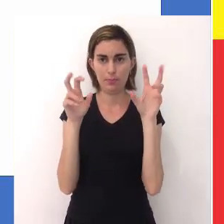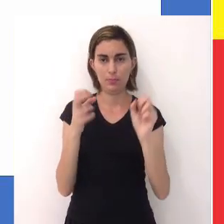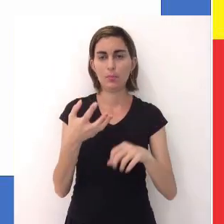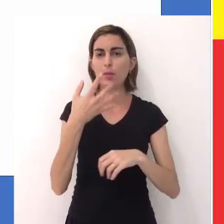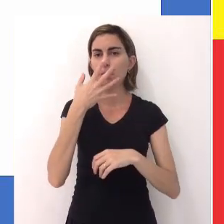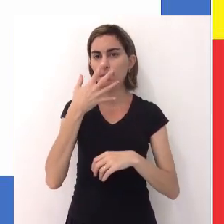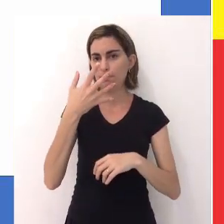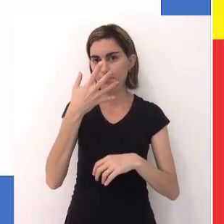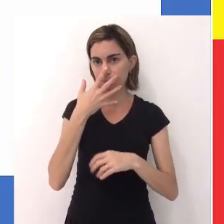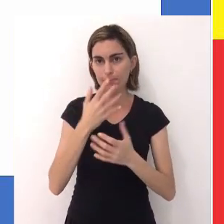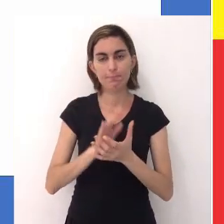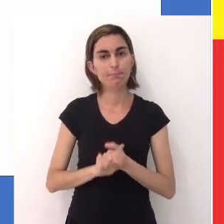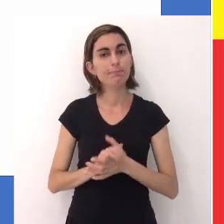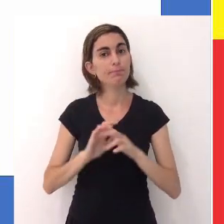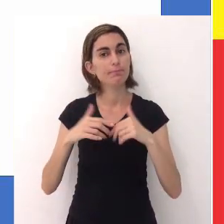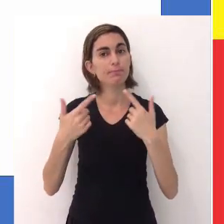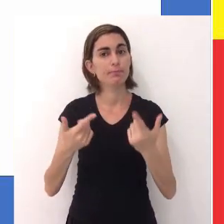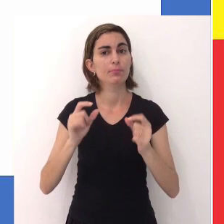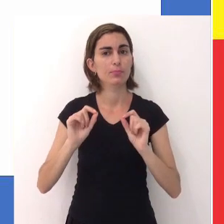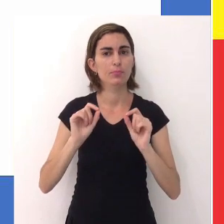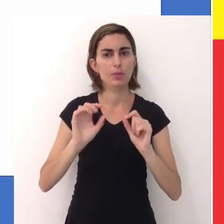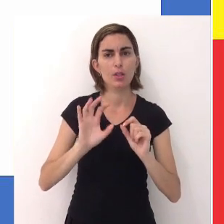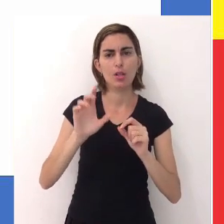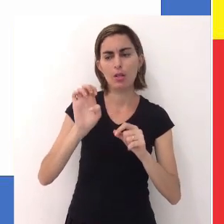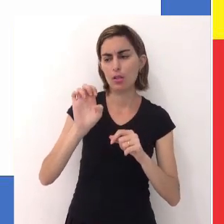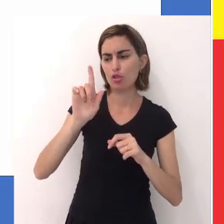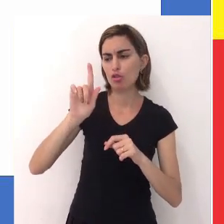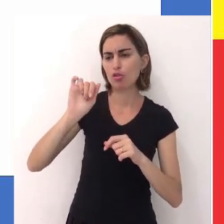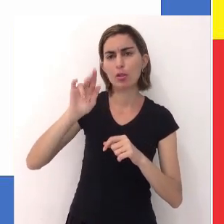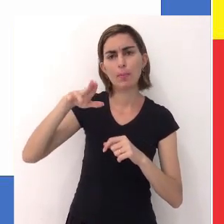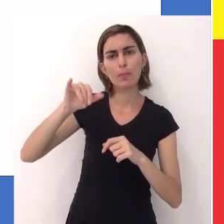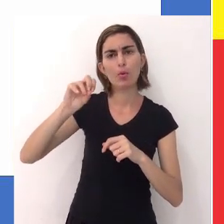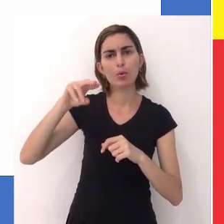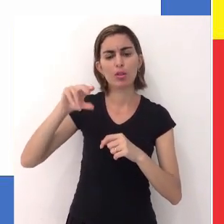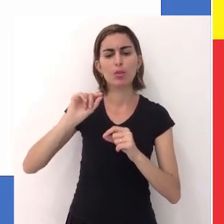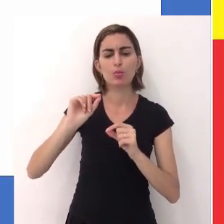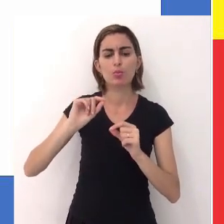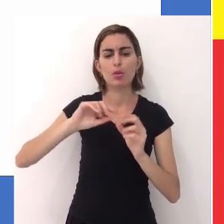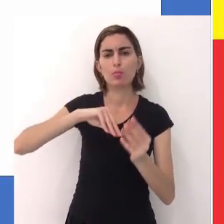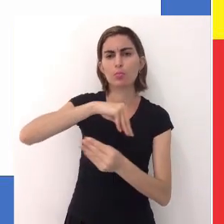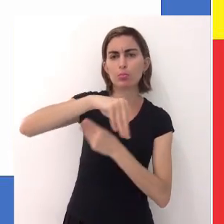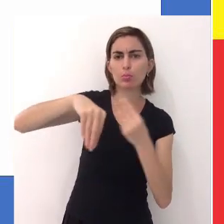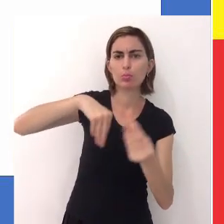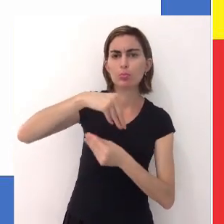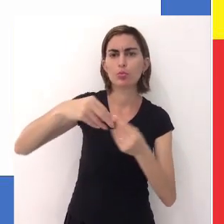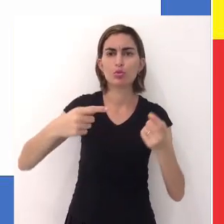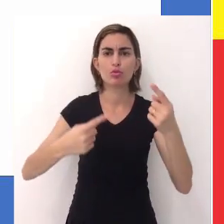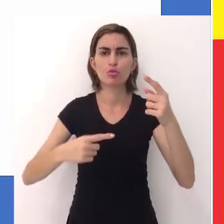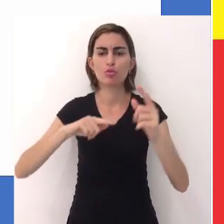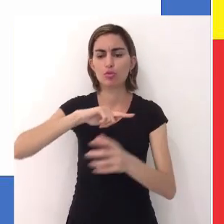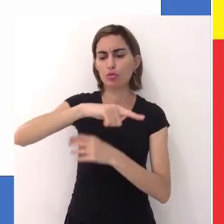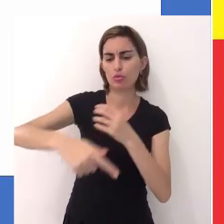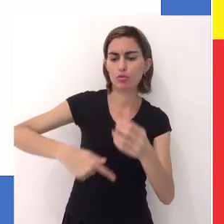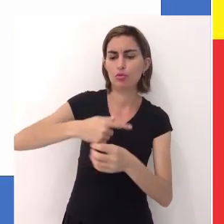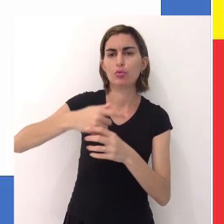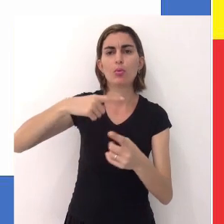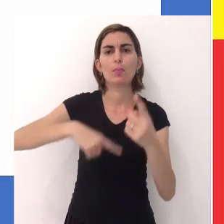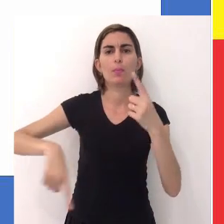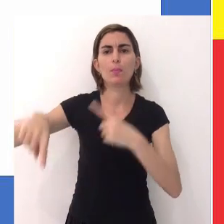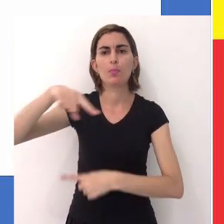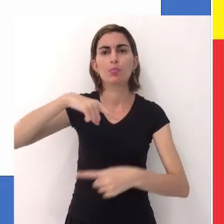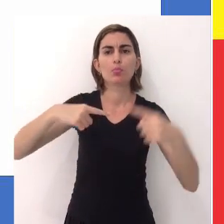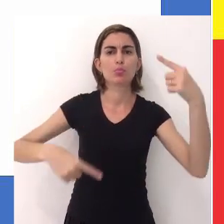gente observa, acompanha na tela, vai ser a hegemonia, tá? O termo de hegemonia é um termo geopolítico que implica